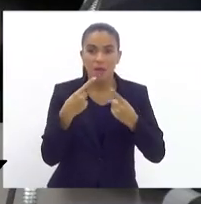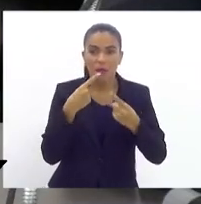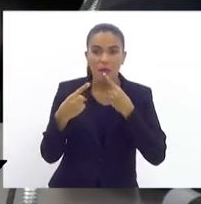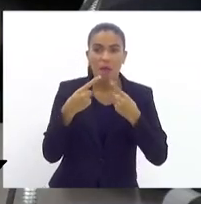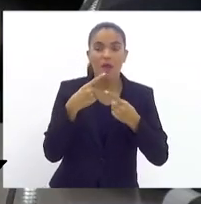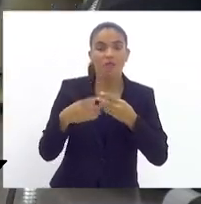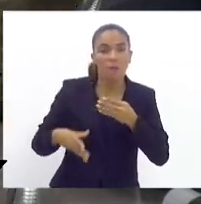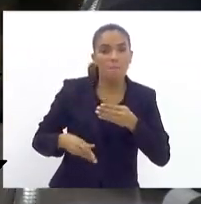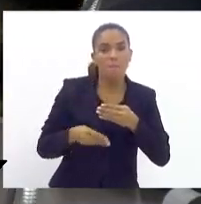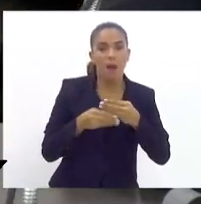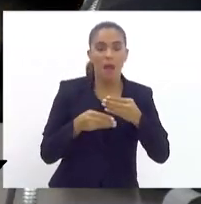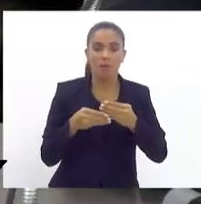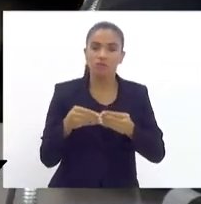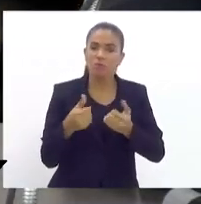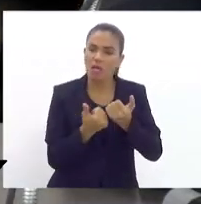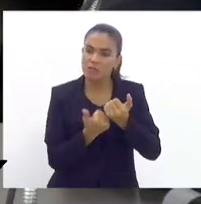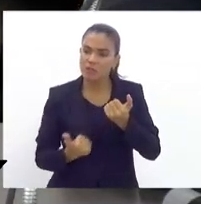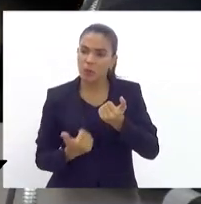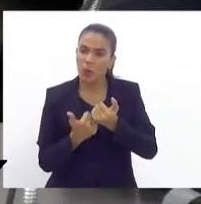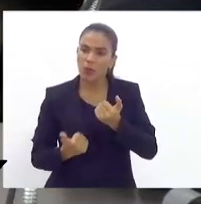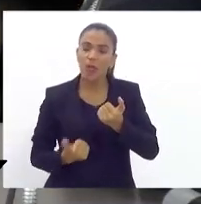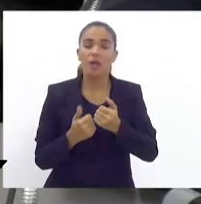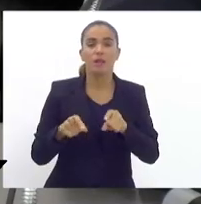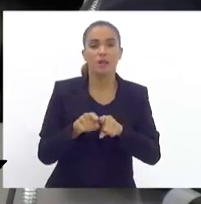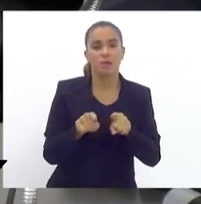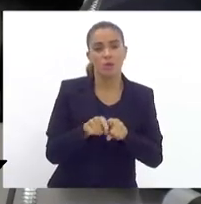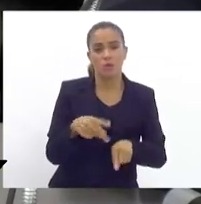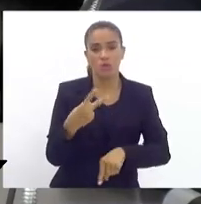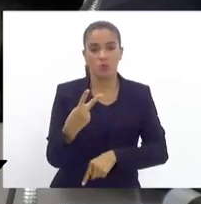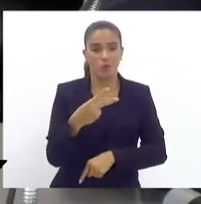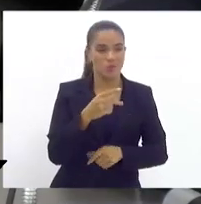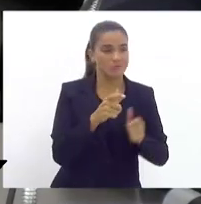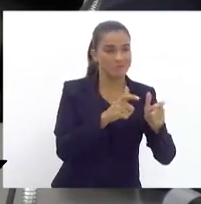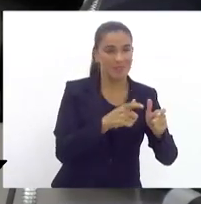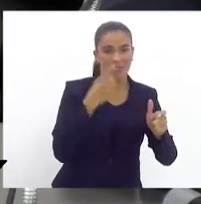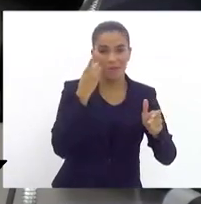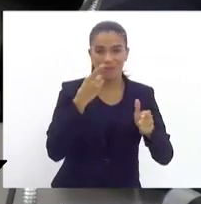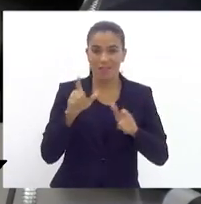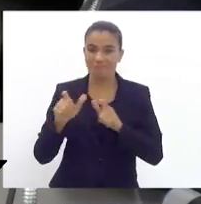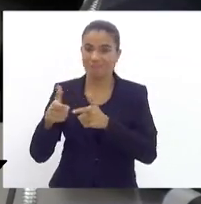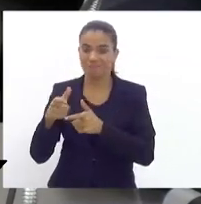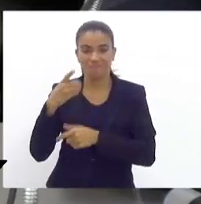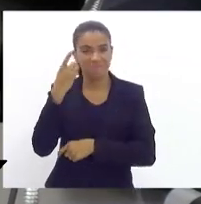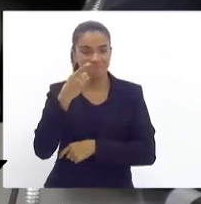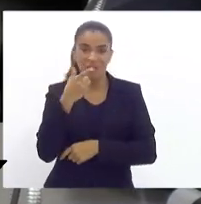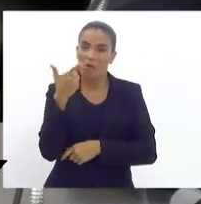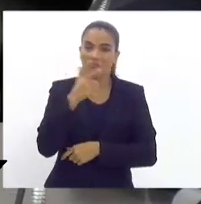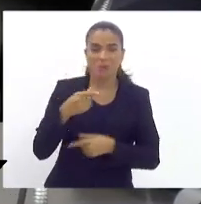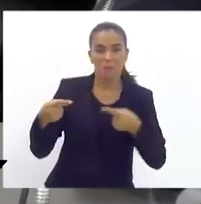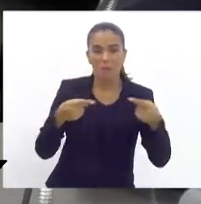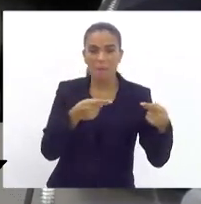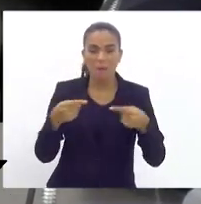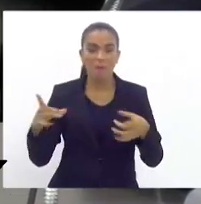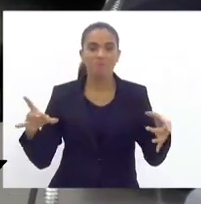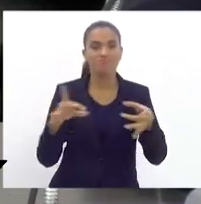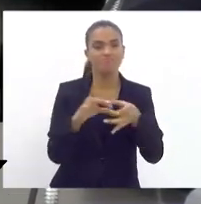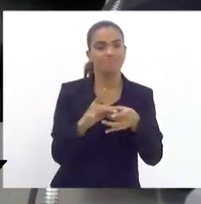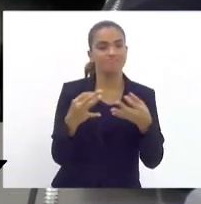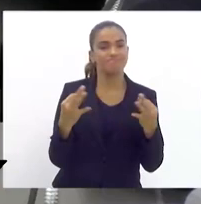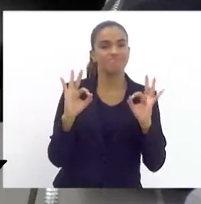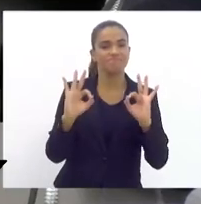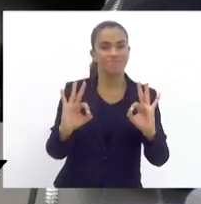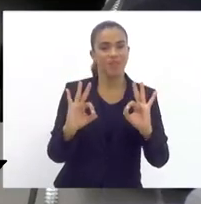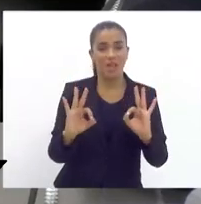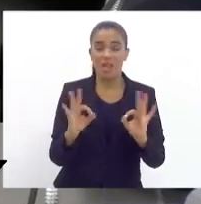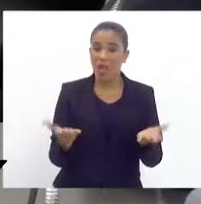entre as assessorias e entre os dois parlamentares, ele entendeu, né, dentro de um contexto, chegamos a um denominador comum e o projeto está